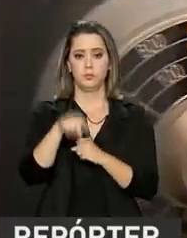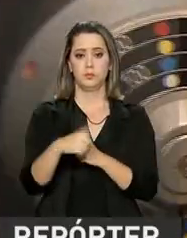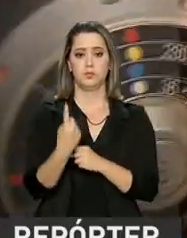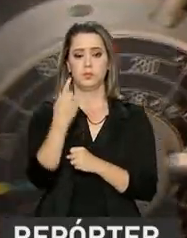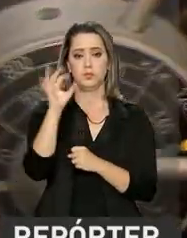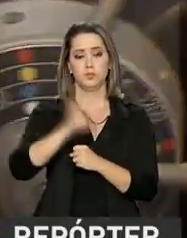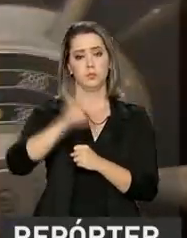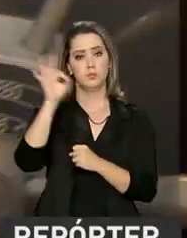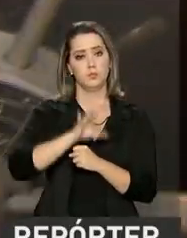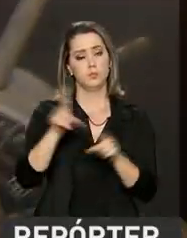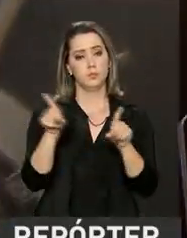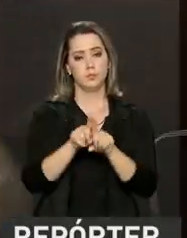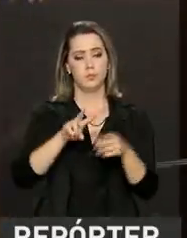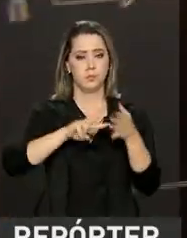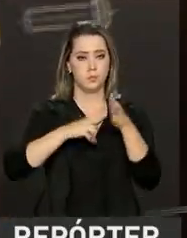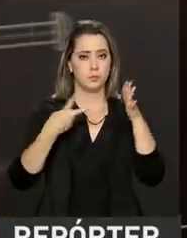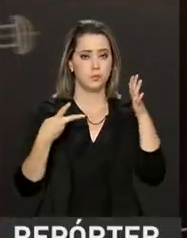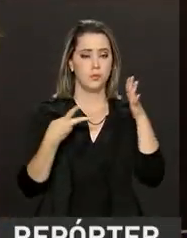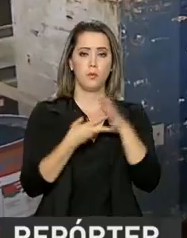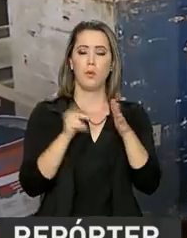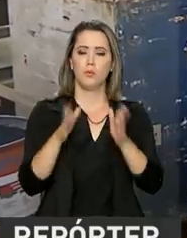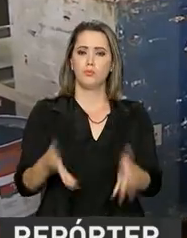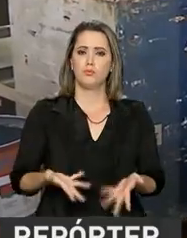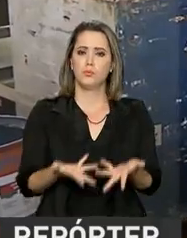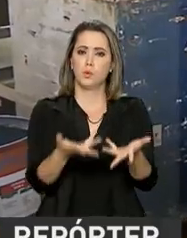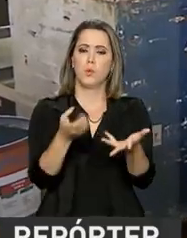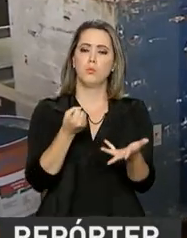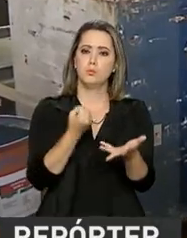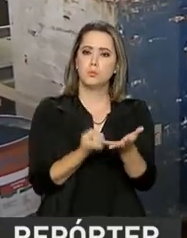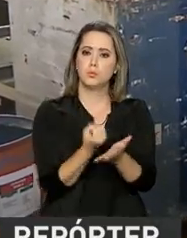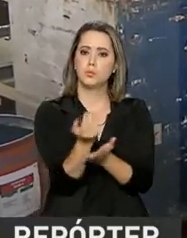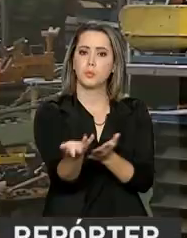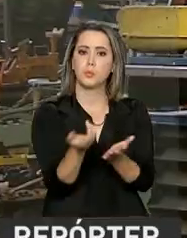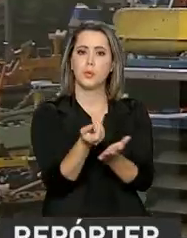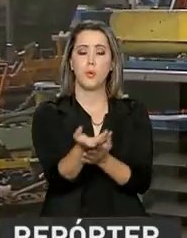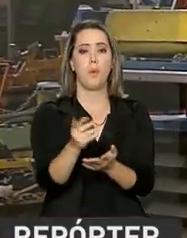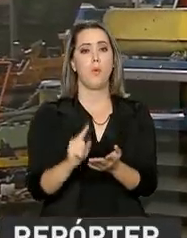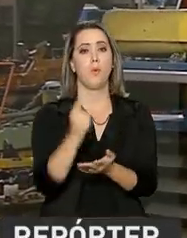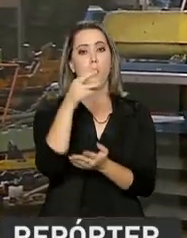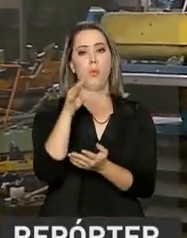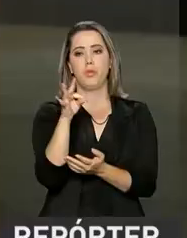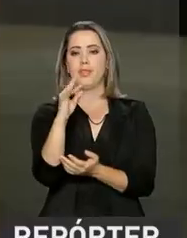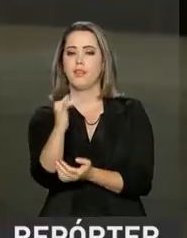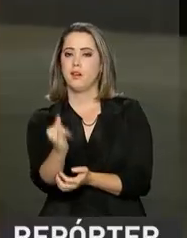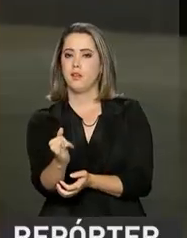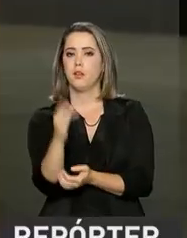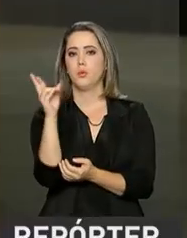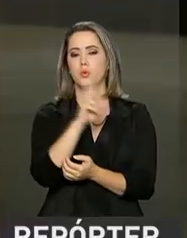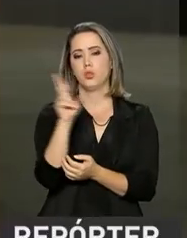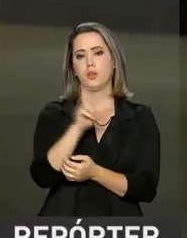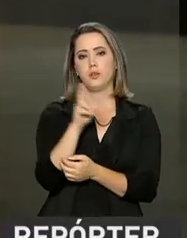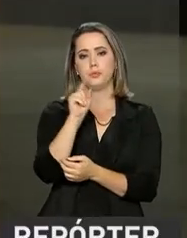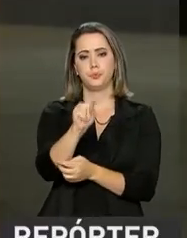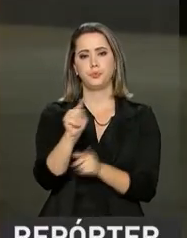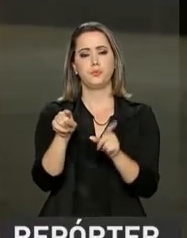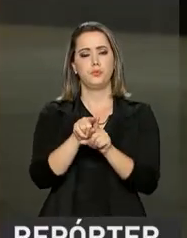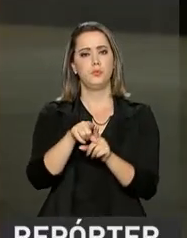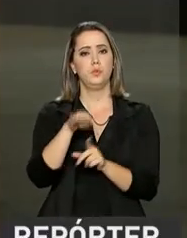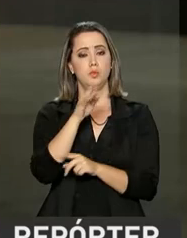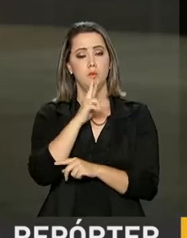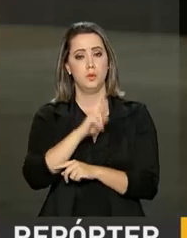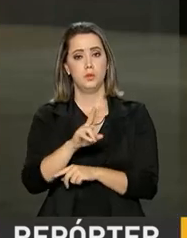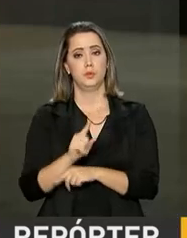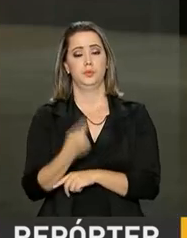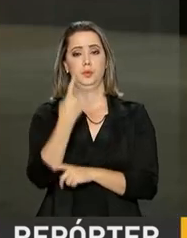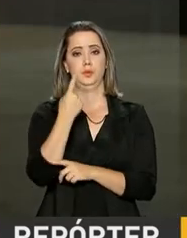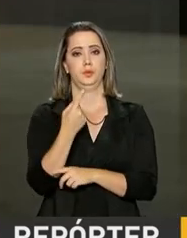de 1% O que representou uma produção superior a R 1 trilhão Dea com o resultado deste primeiro